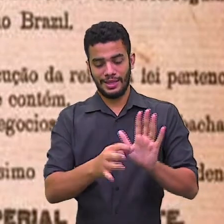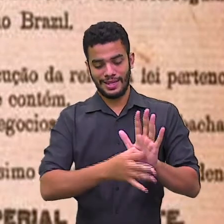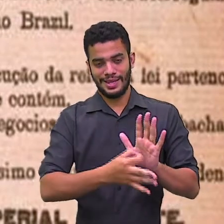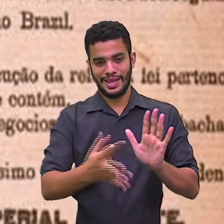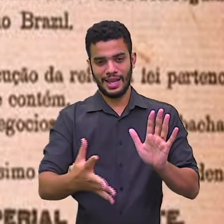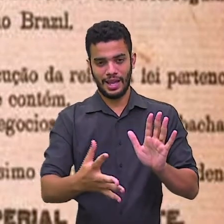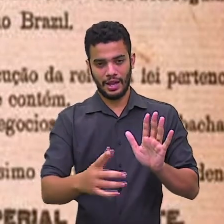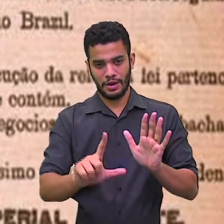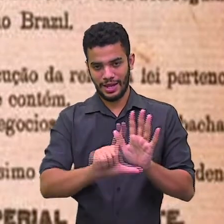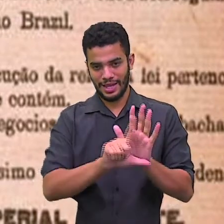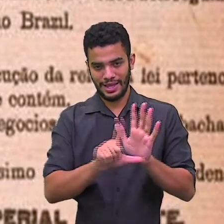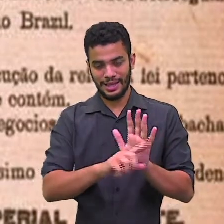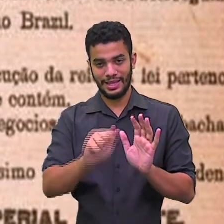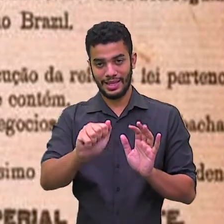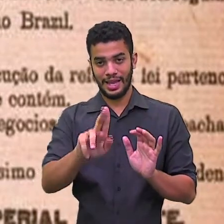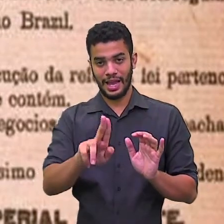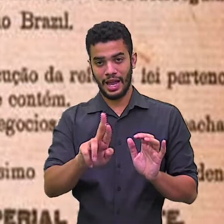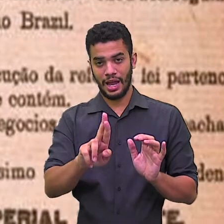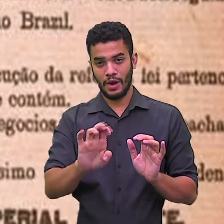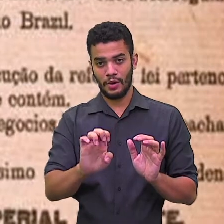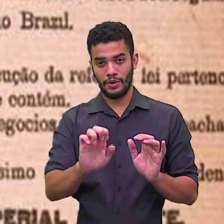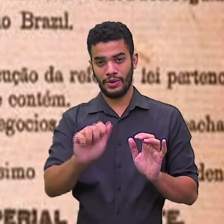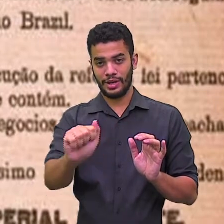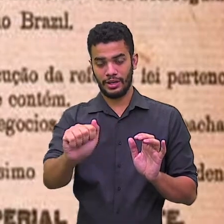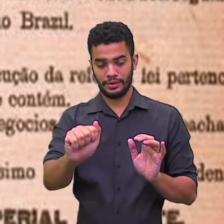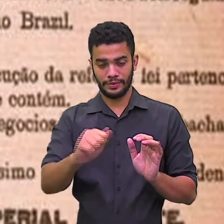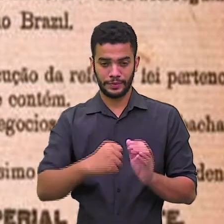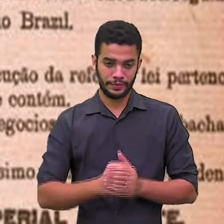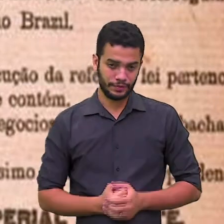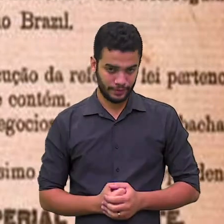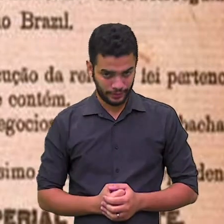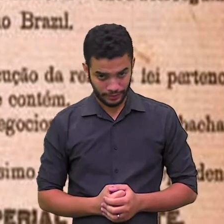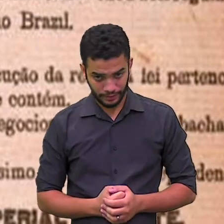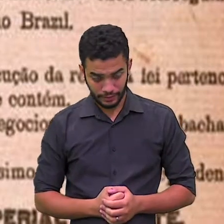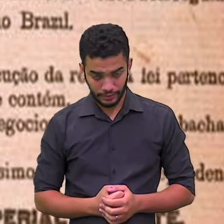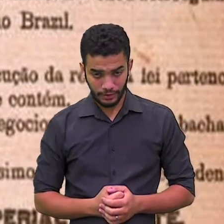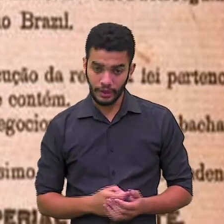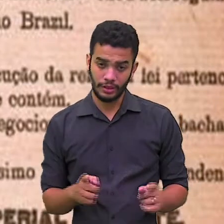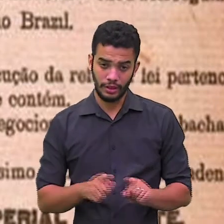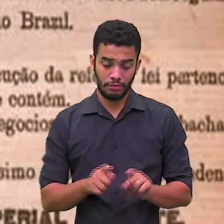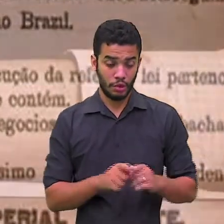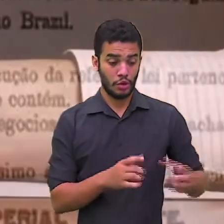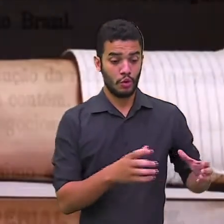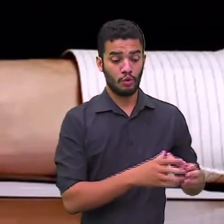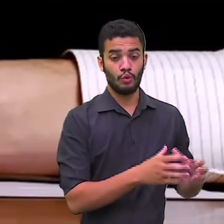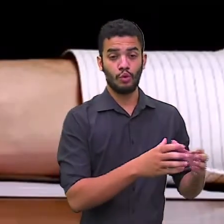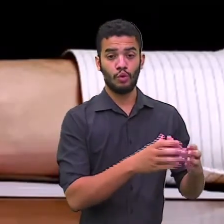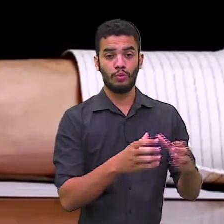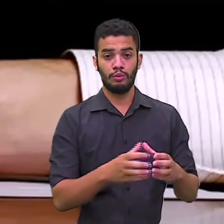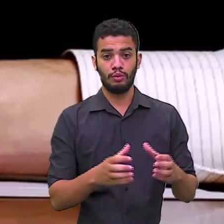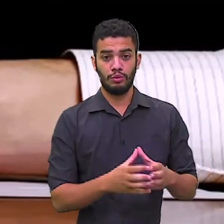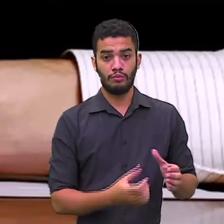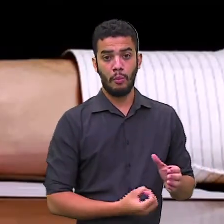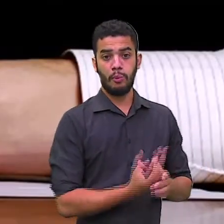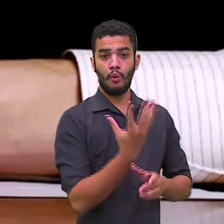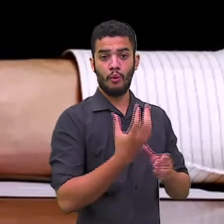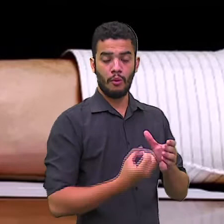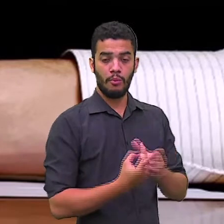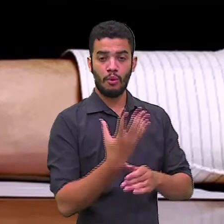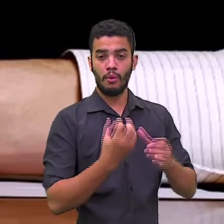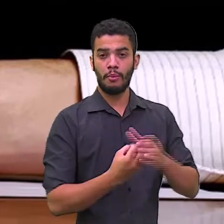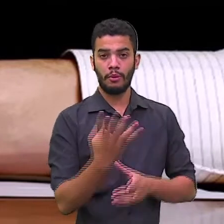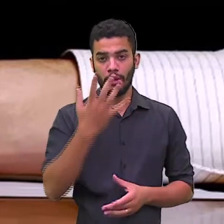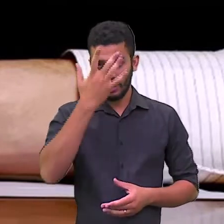1888, que foi assinada pela princesa Isabel. Associações abolicionistas surgiram aos montes no